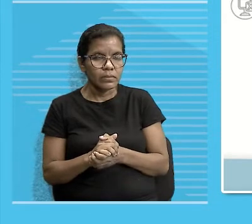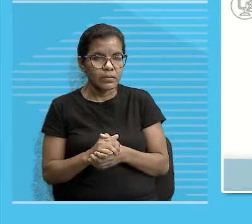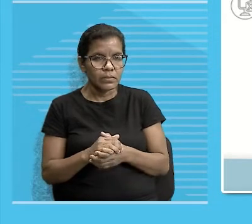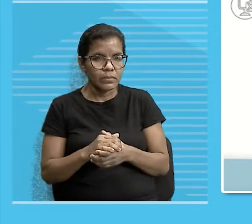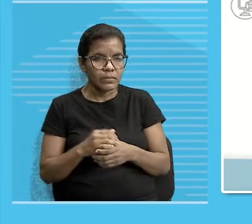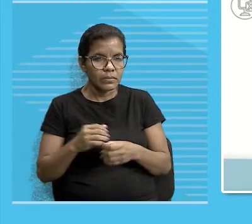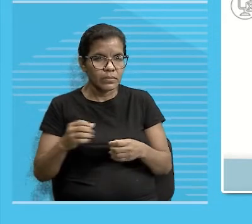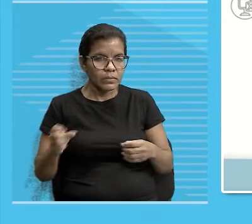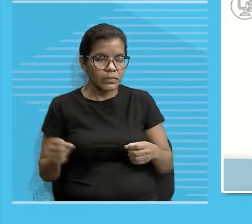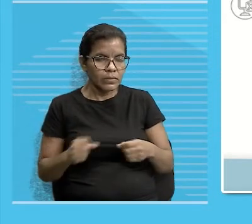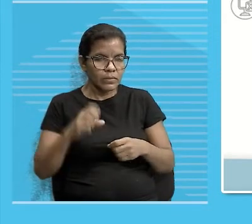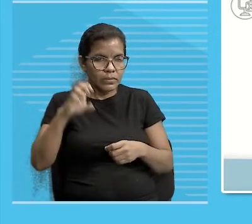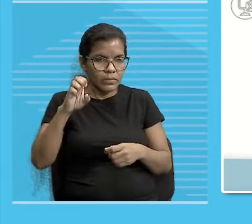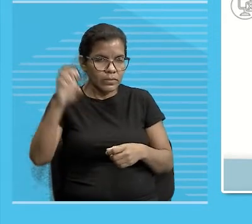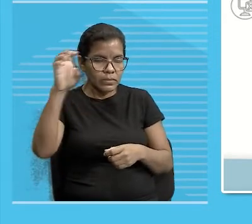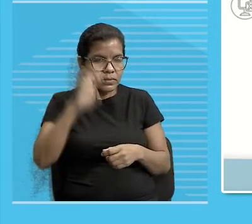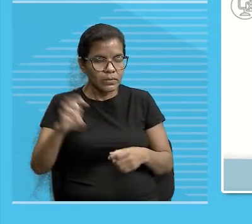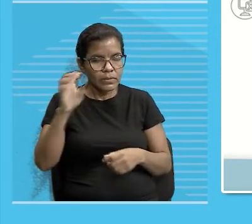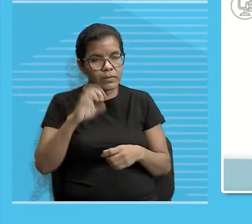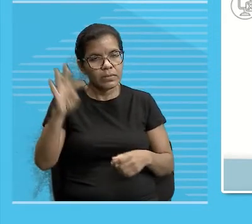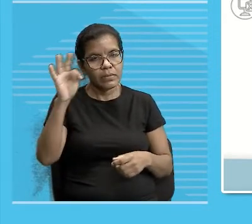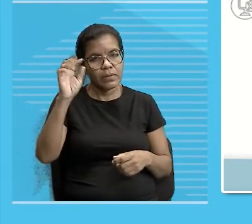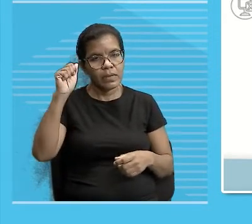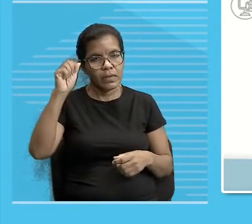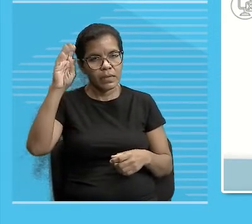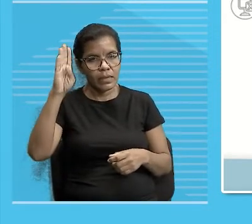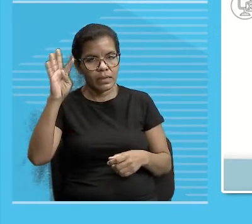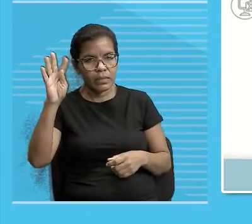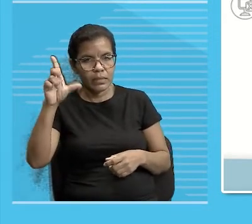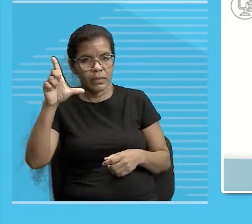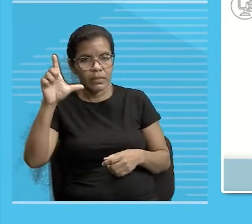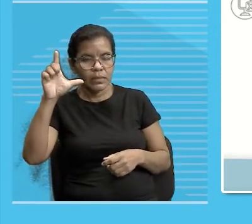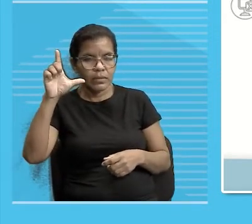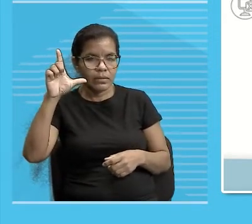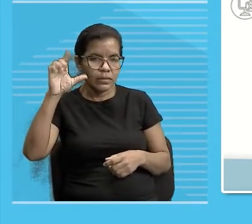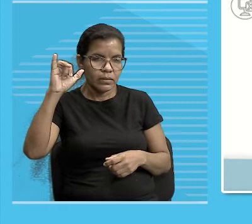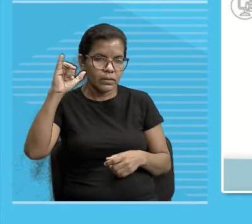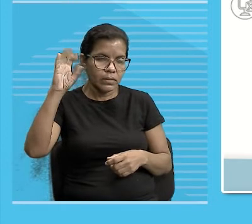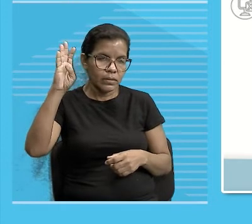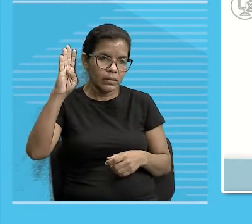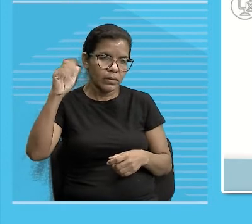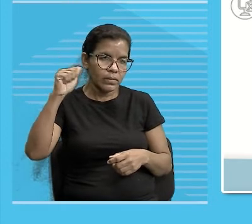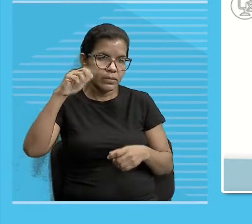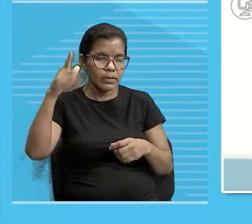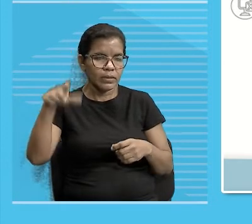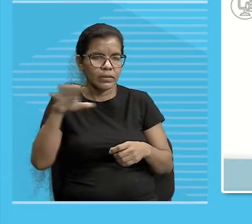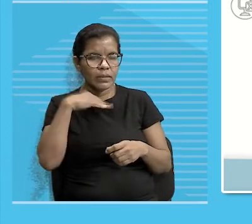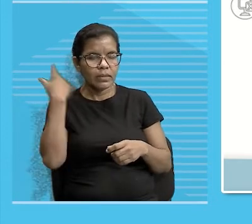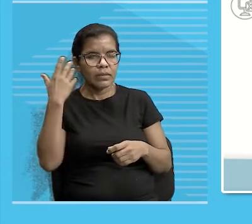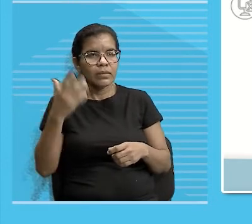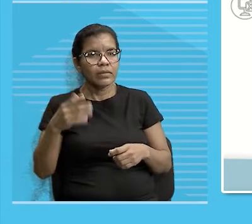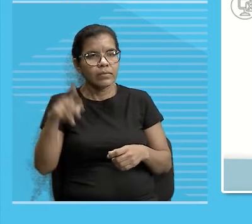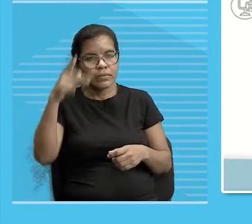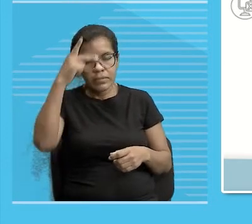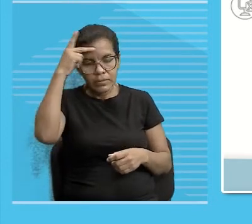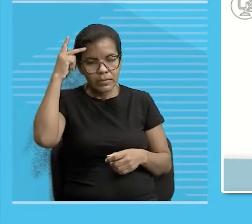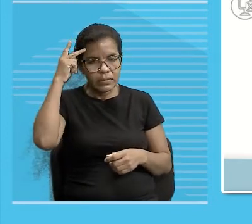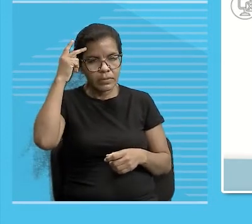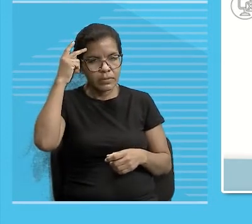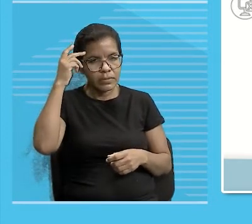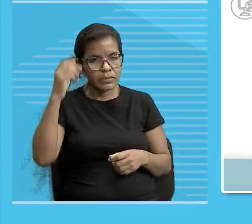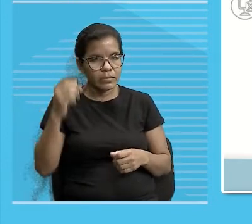o Estado Islâmico lá, o Talibã, degolando uma pessoa. Meu amigo, eu passei 3 meses, no mínimo, com